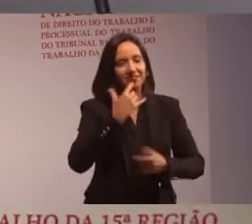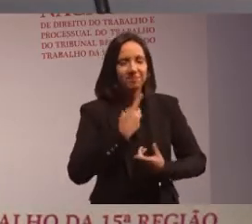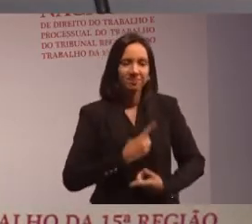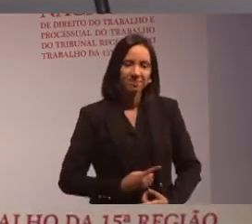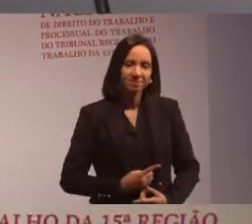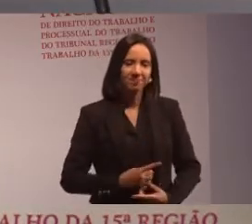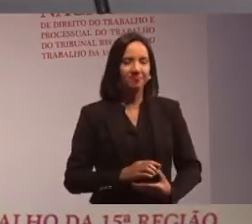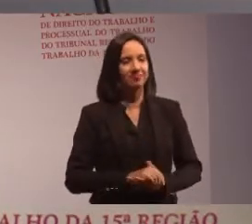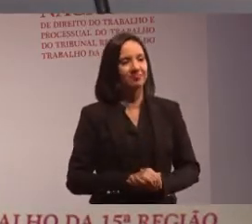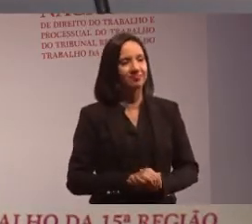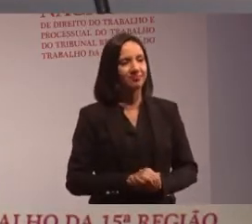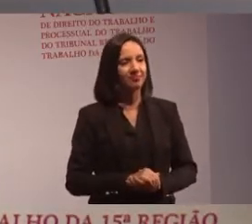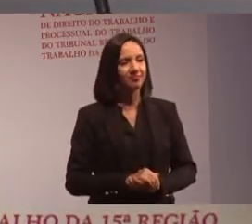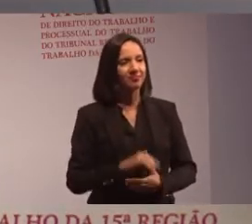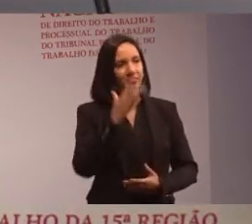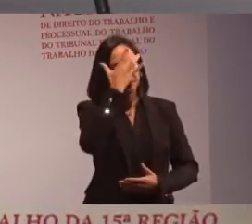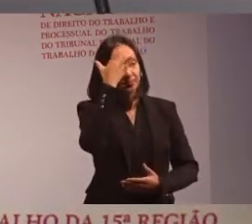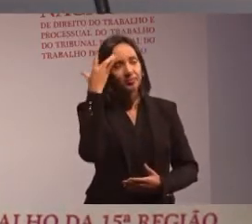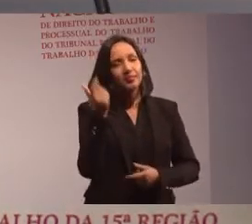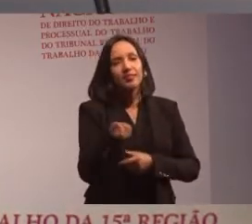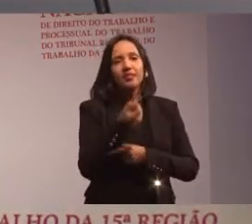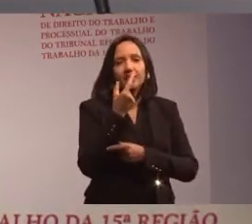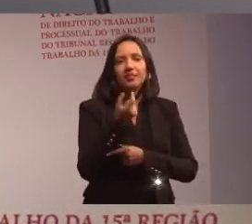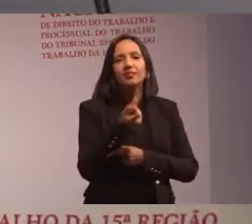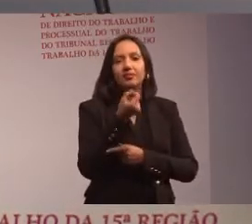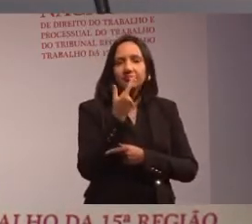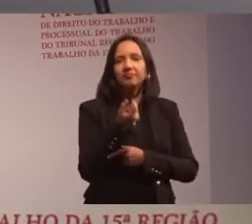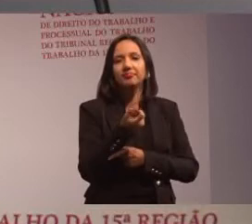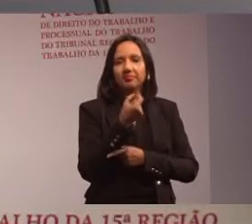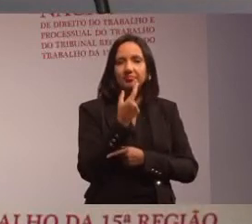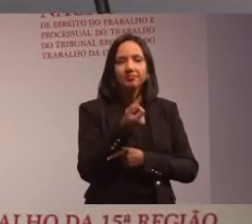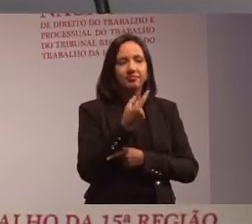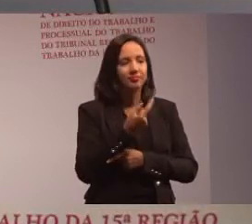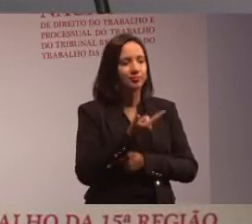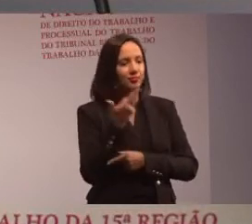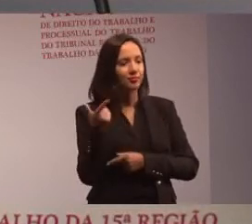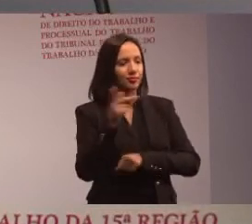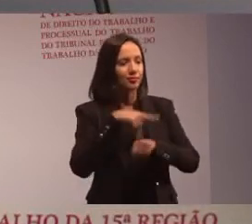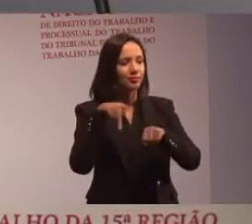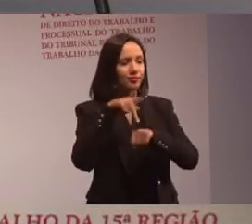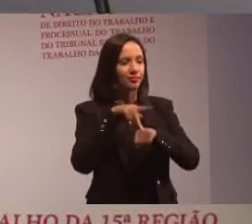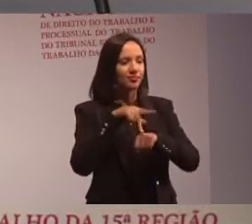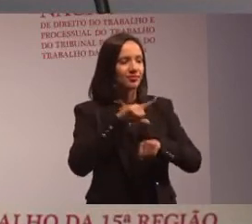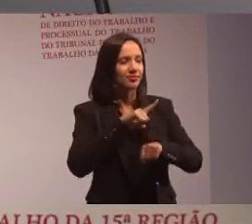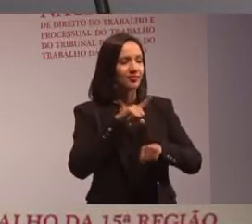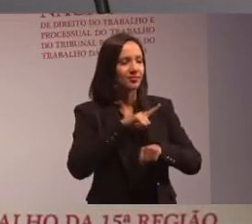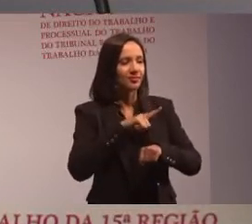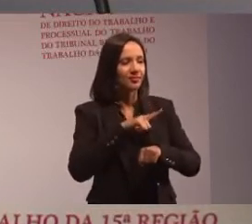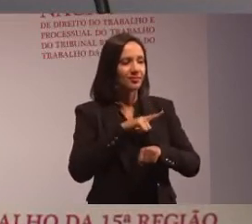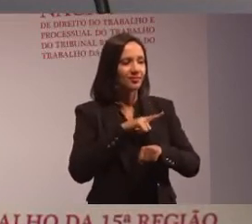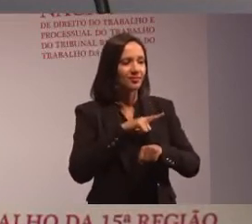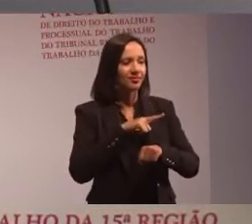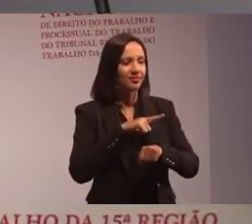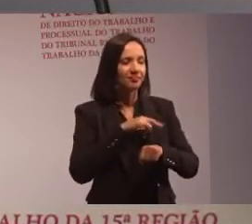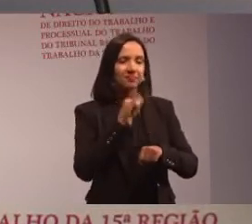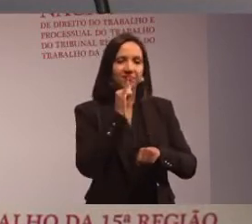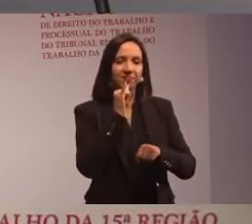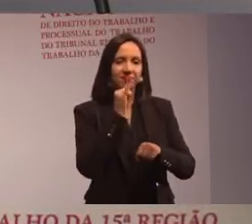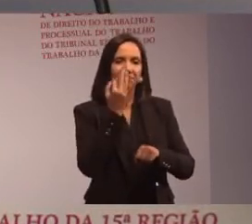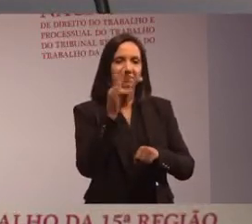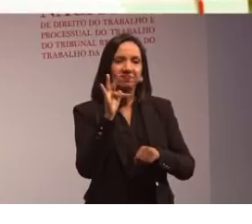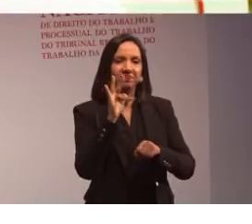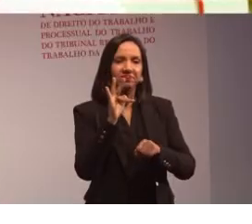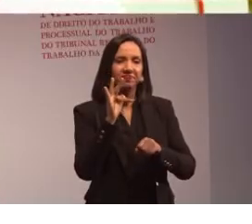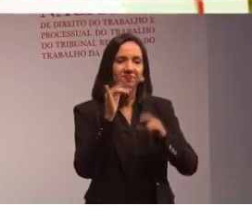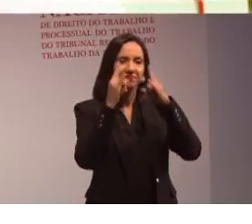Mas, enquanto alguns países estão medicando e medicando muito, outros países estão mudando as leis, como, por exemplo, a